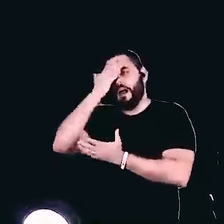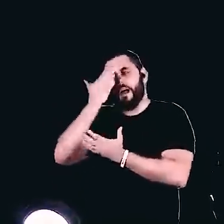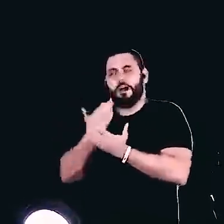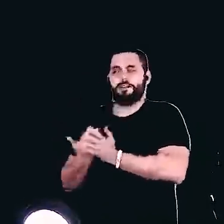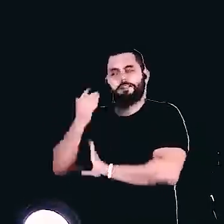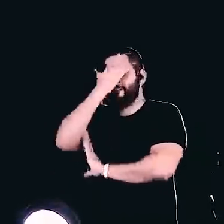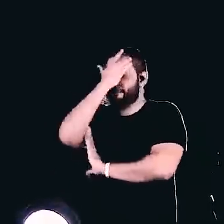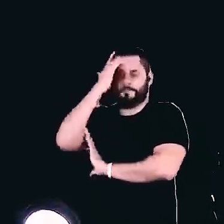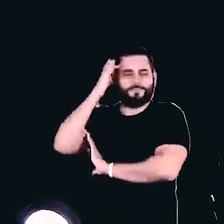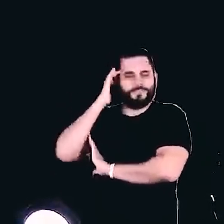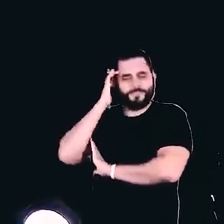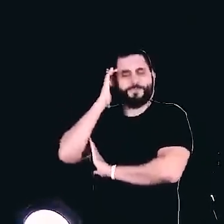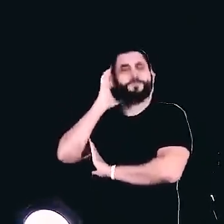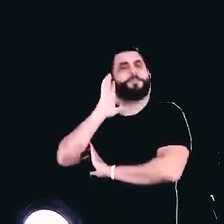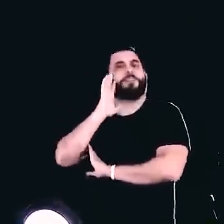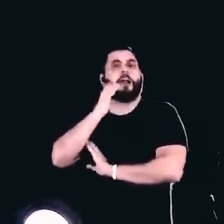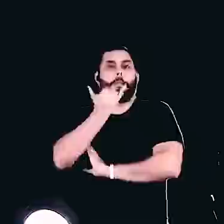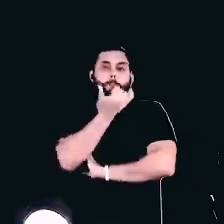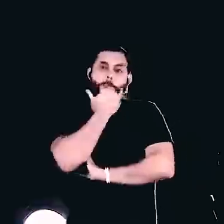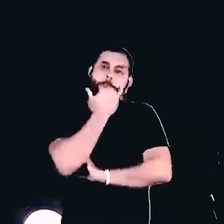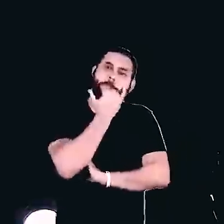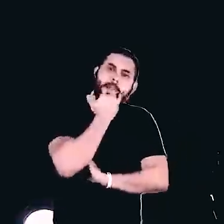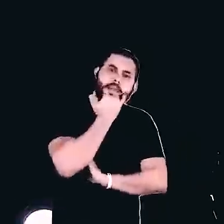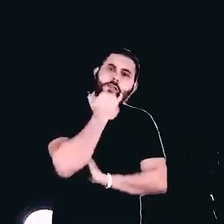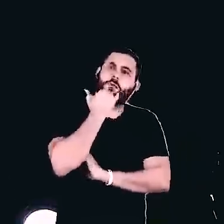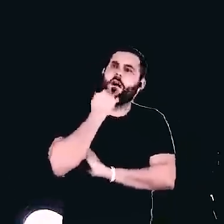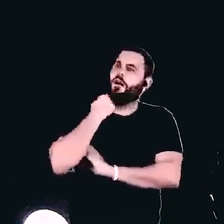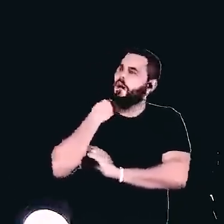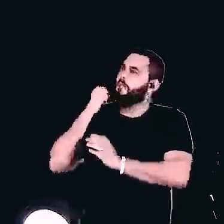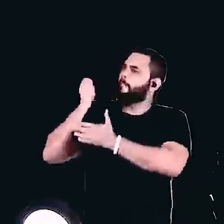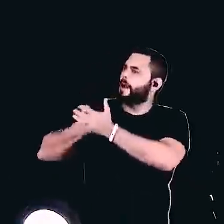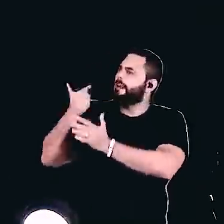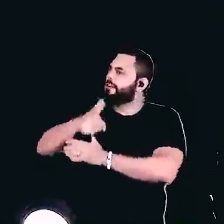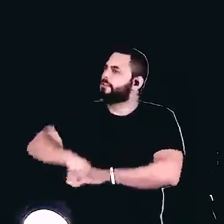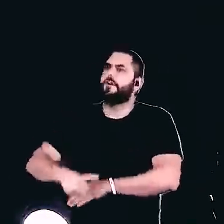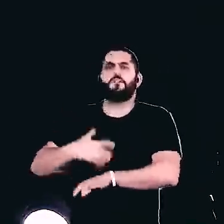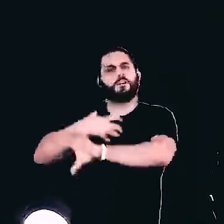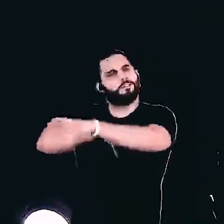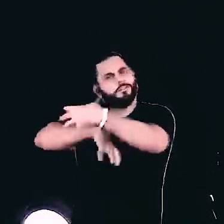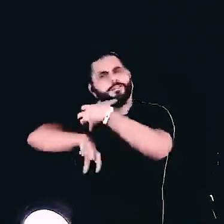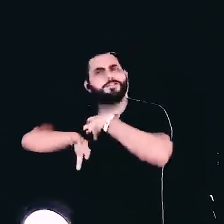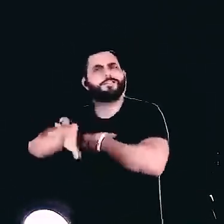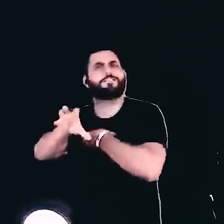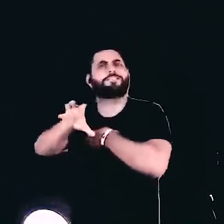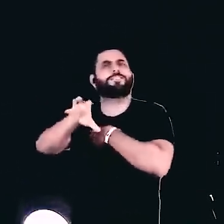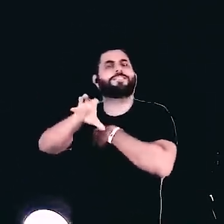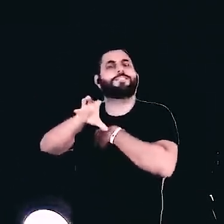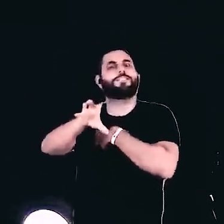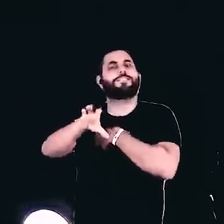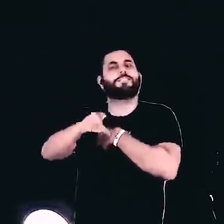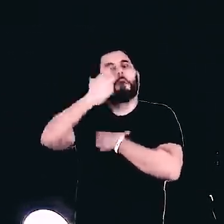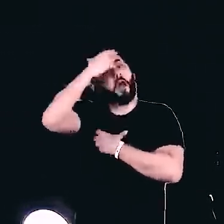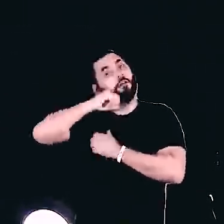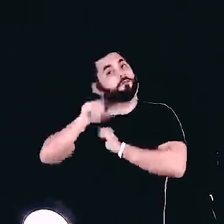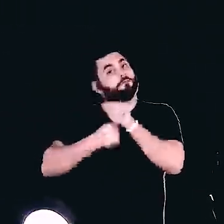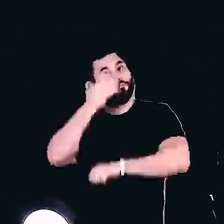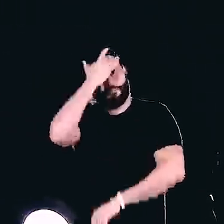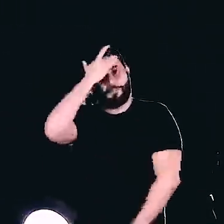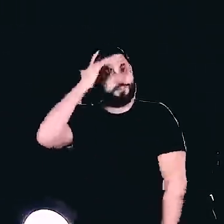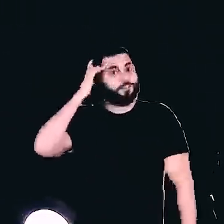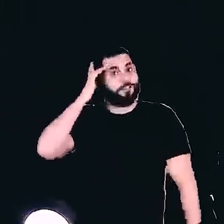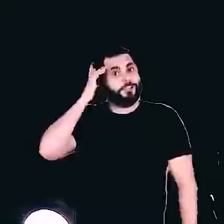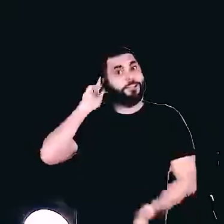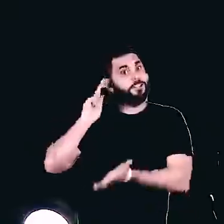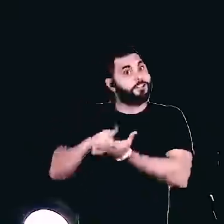nas pessoas, a perdoar, a restituir, a pagar o preço, a ser gente